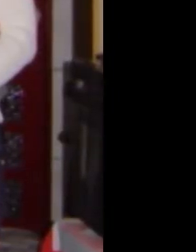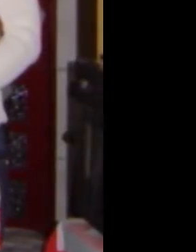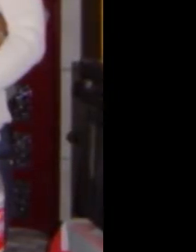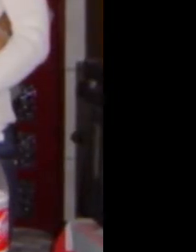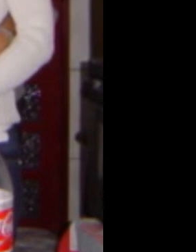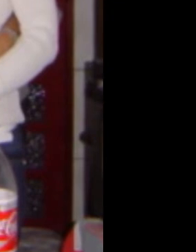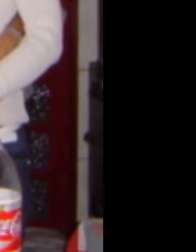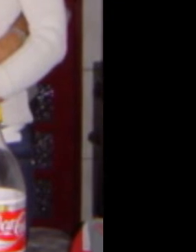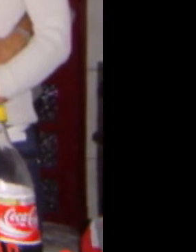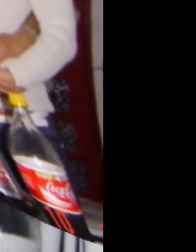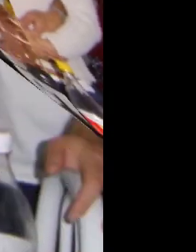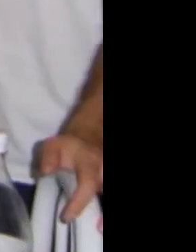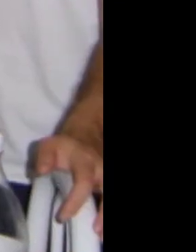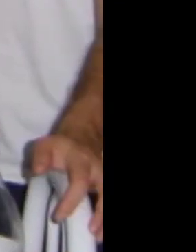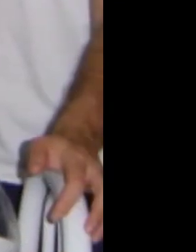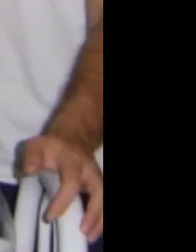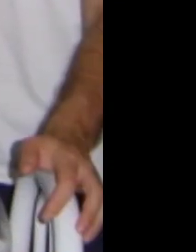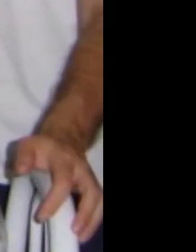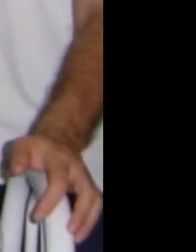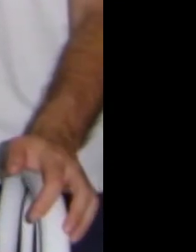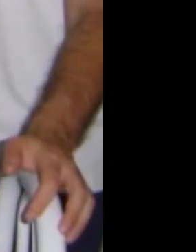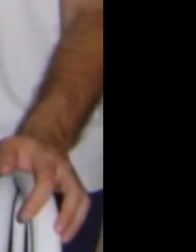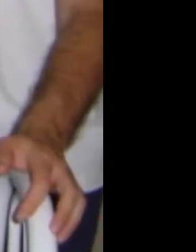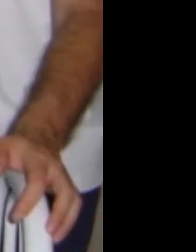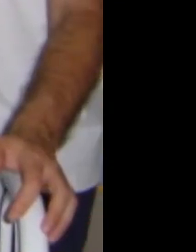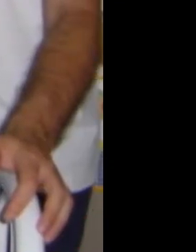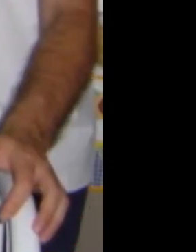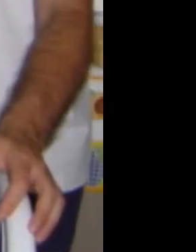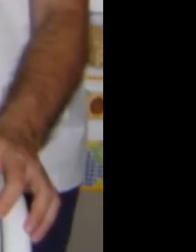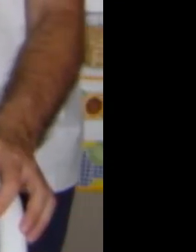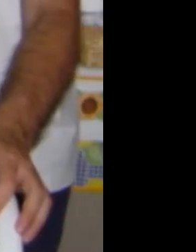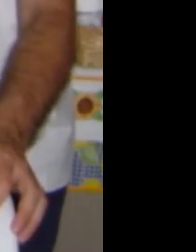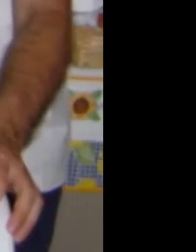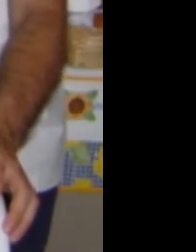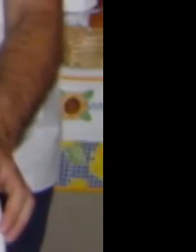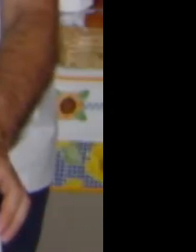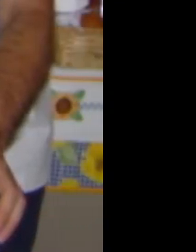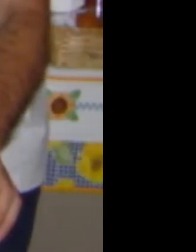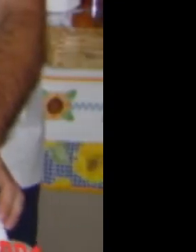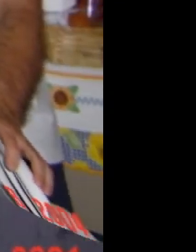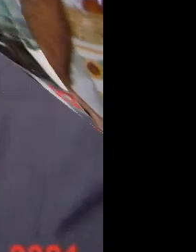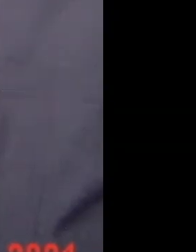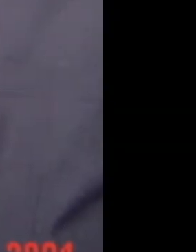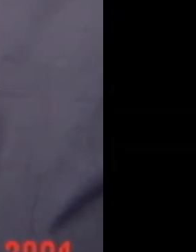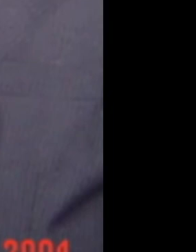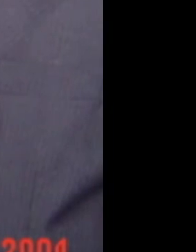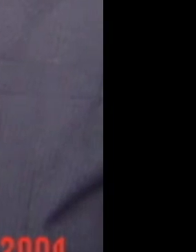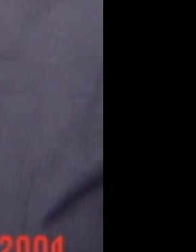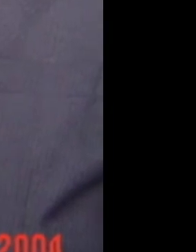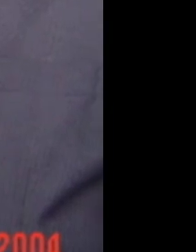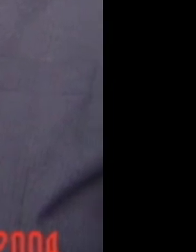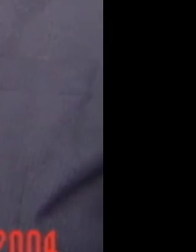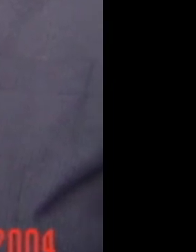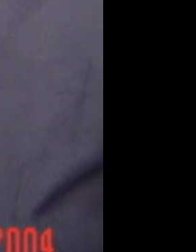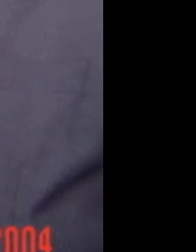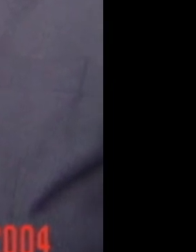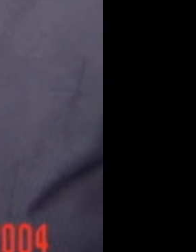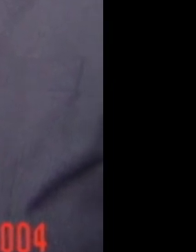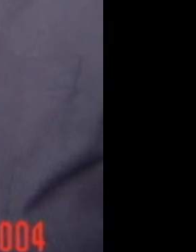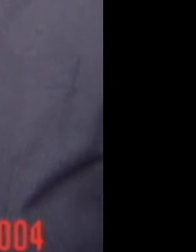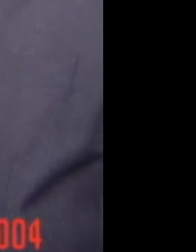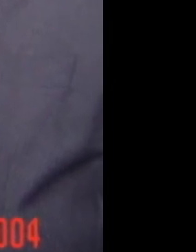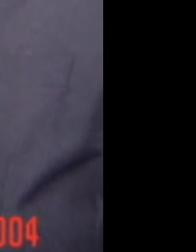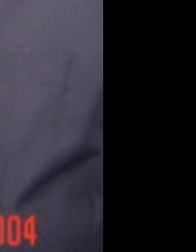uma casa e um jardim. Se eu soubesse quanto dói a vida, essa dor